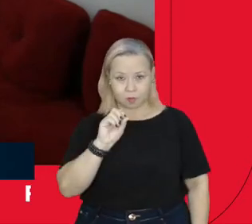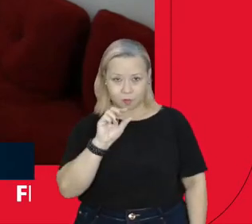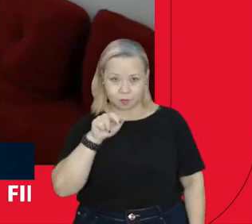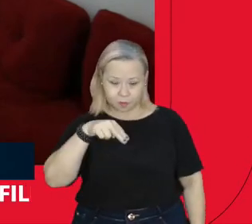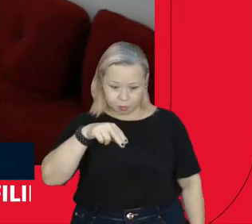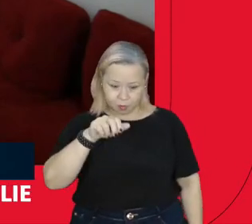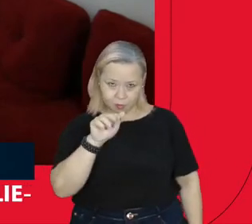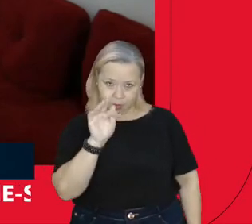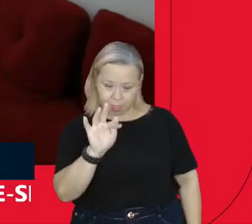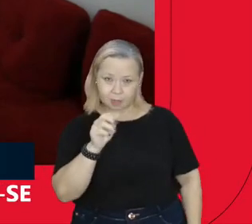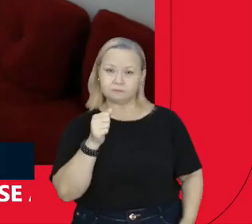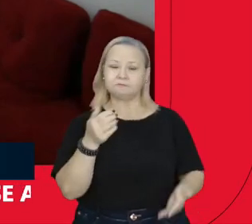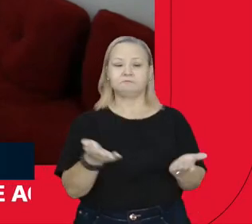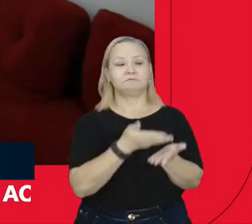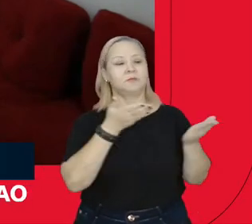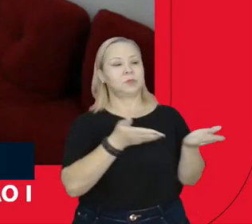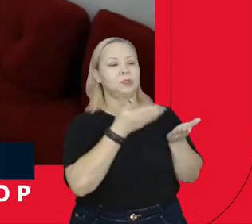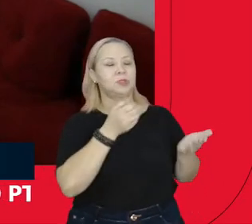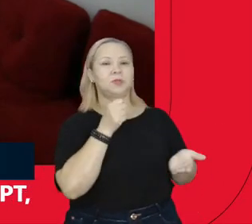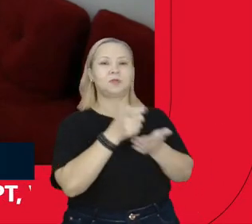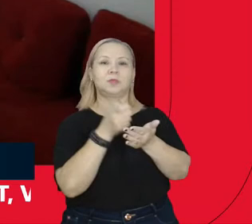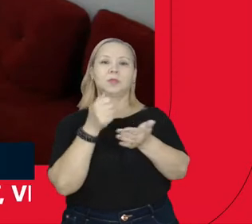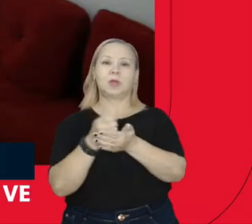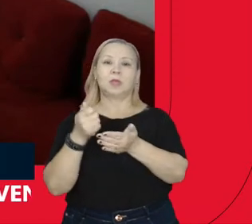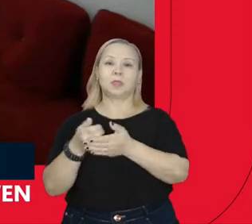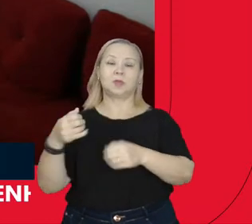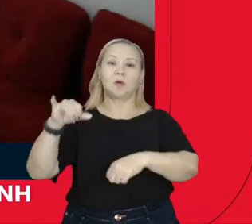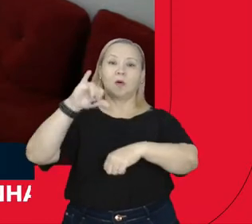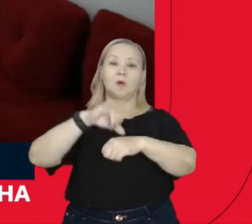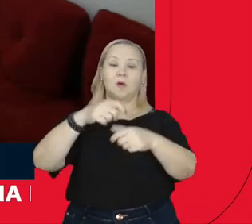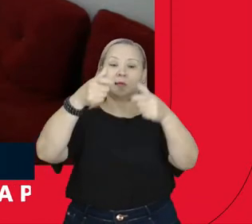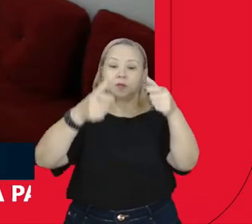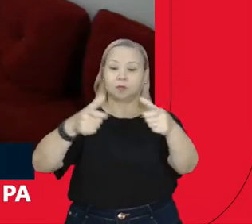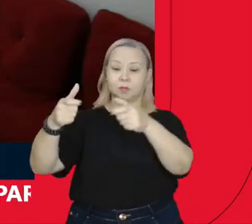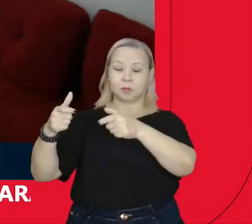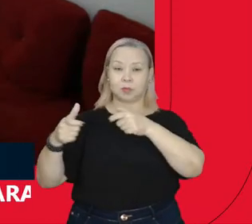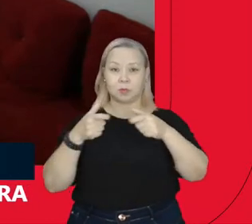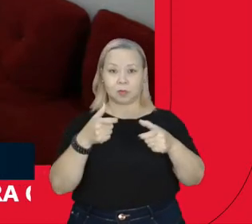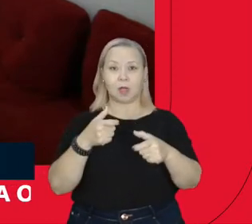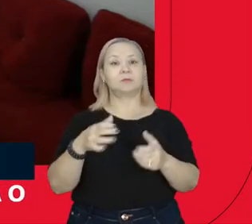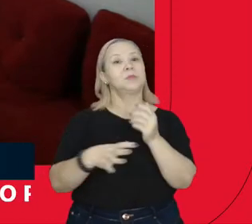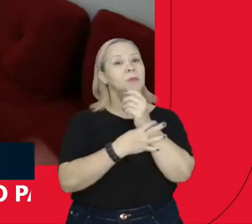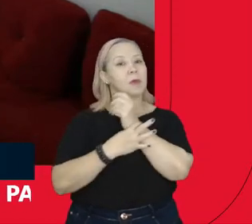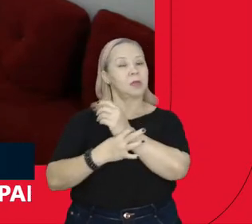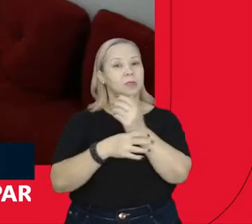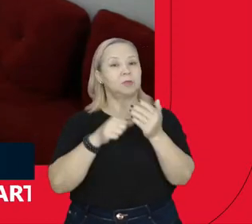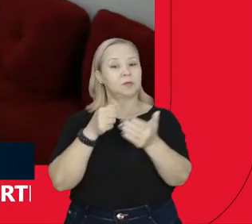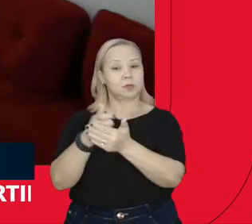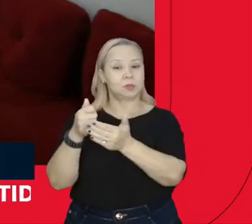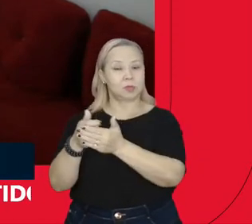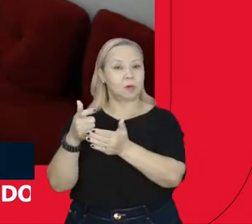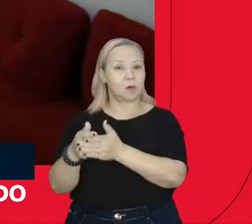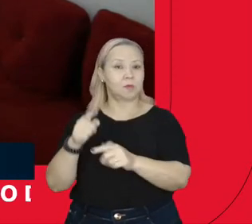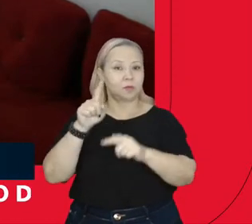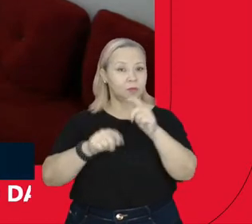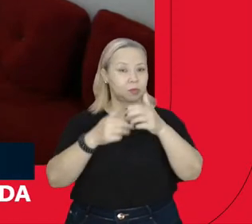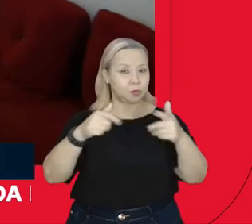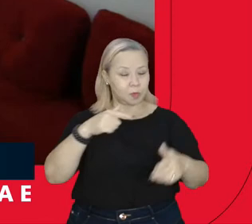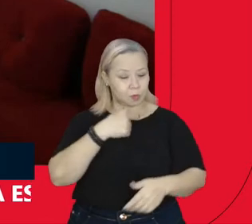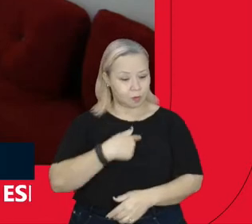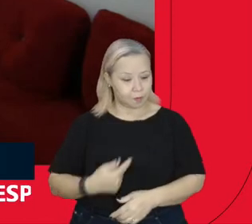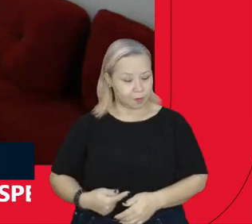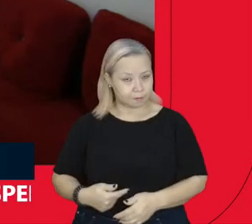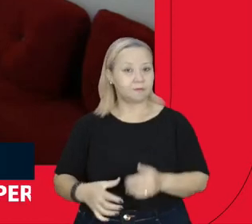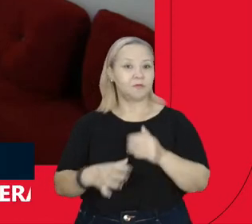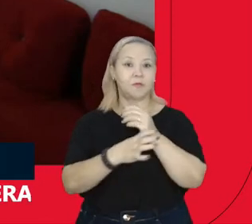com compras locais, com garantia de compra de produtos pelo governo. Isso vai baratear o preço do alimento ao retirar, por